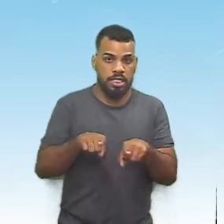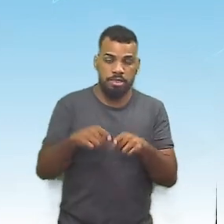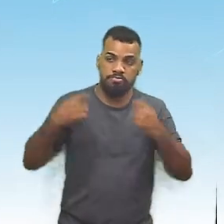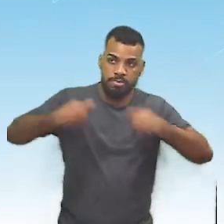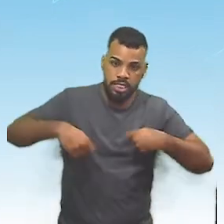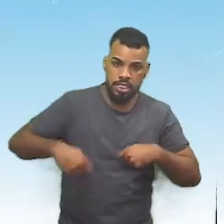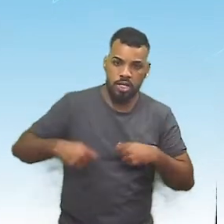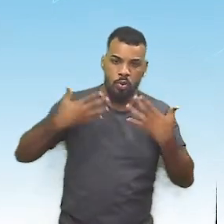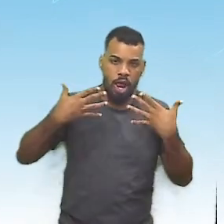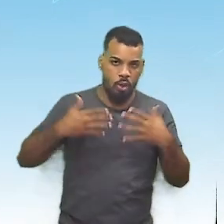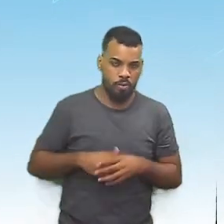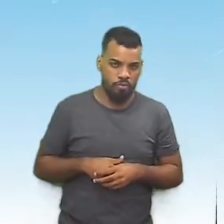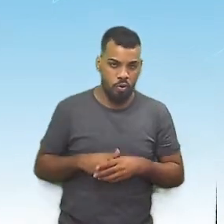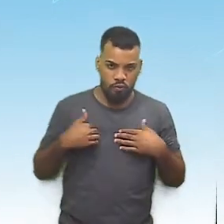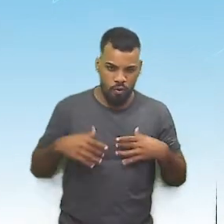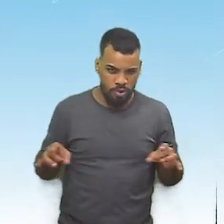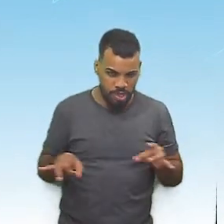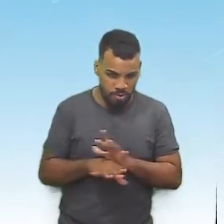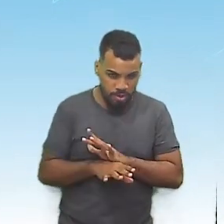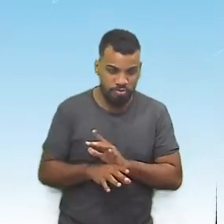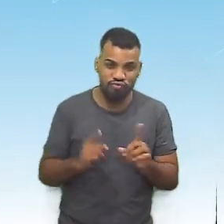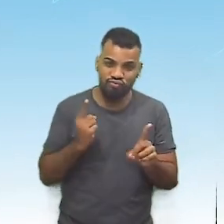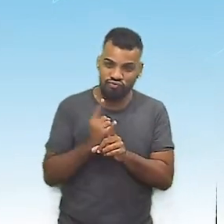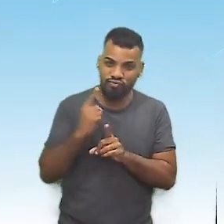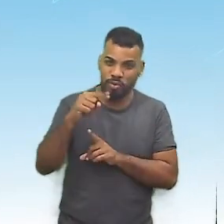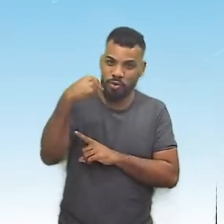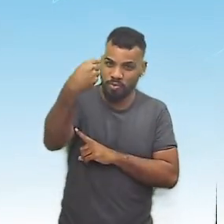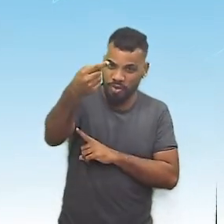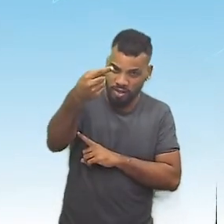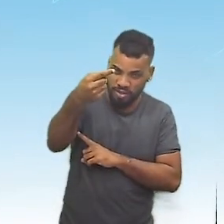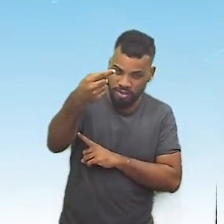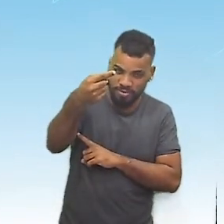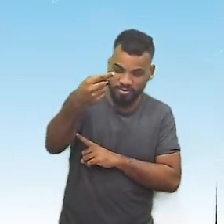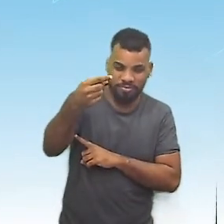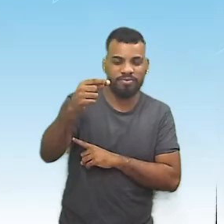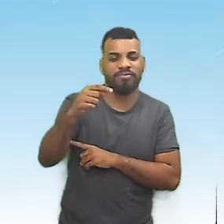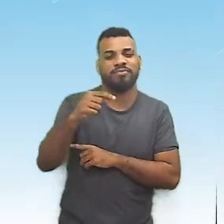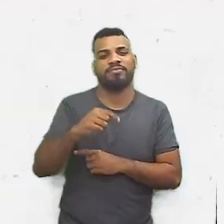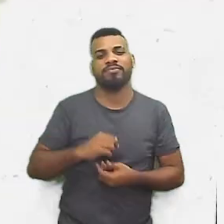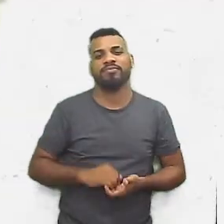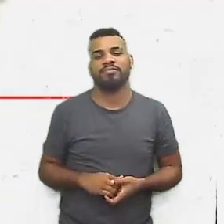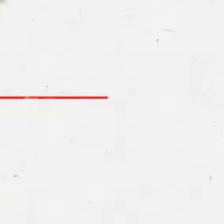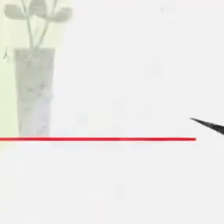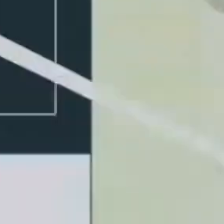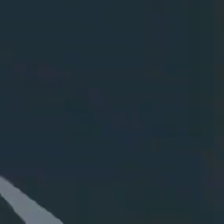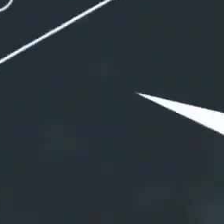Eu vou ficando por aqui e a gente se encontra na próxima aula do EducaPE.